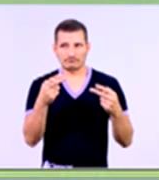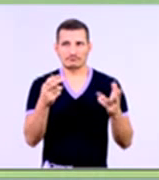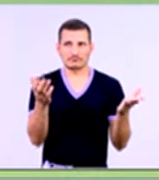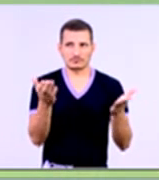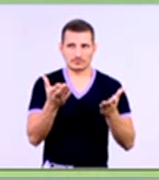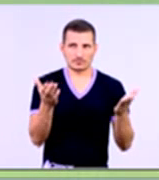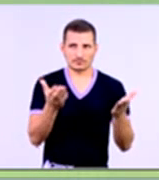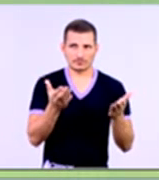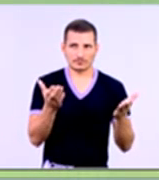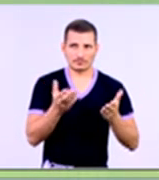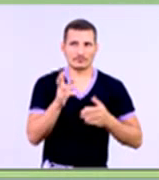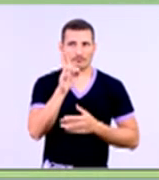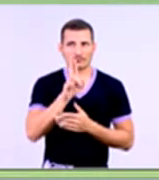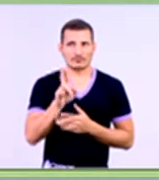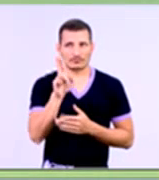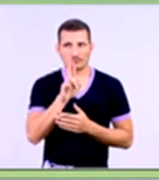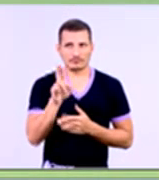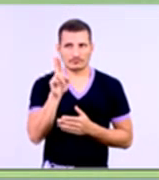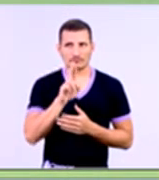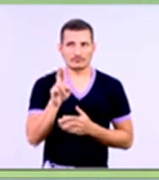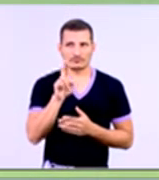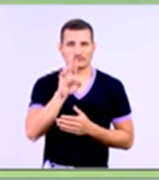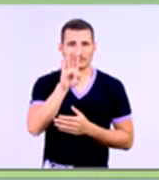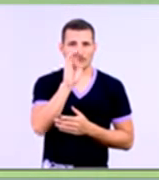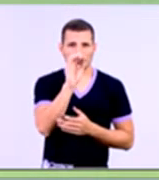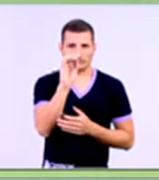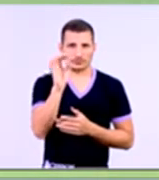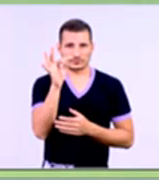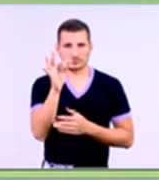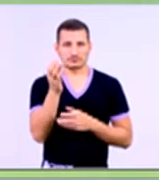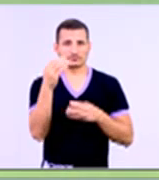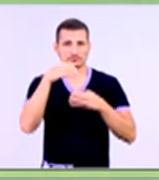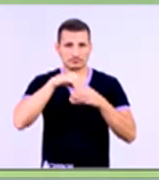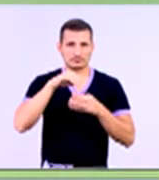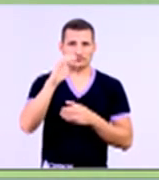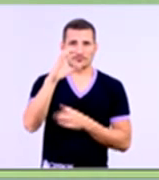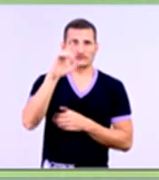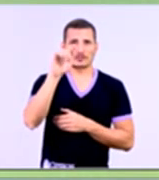agora, utilizando o Bootstrap, nós incluímos uma classe.